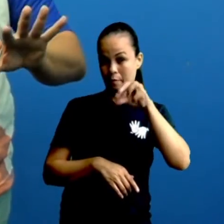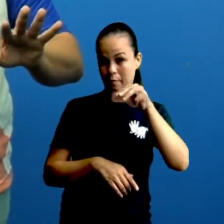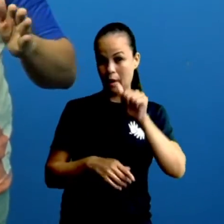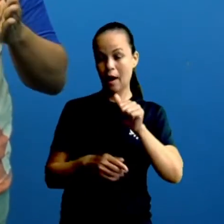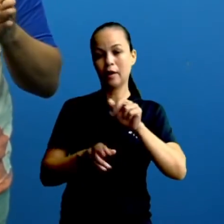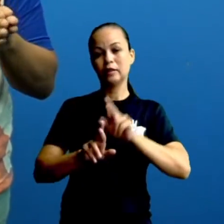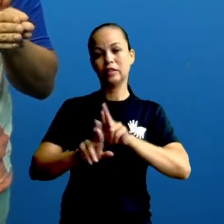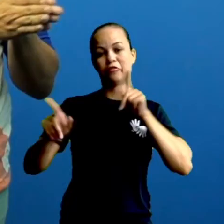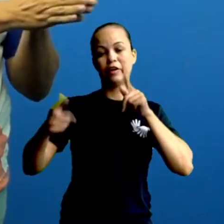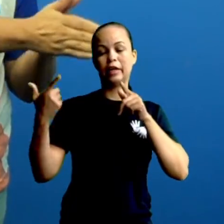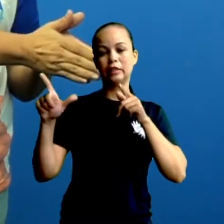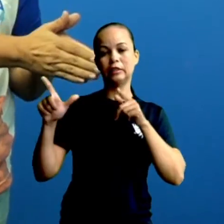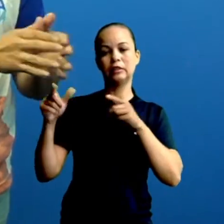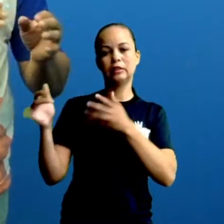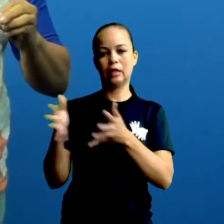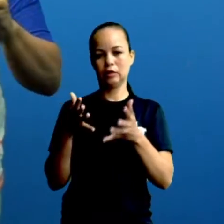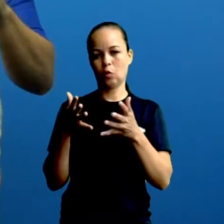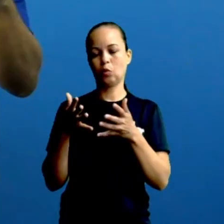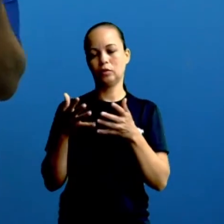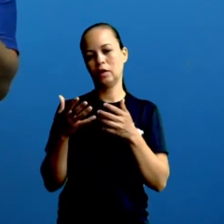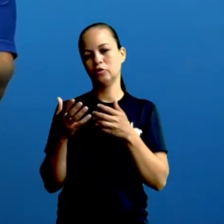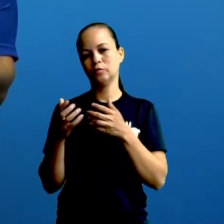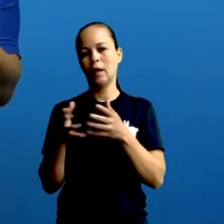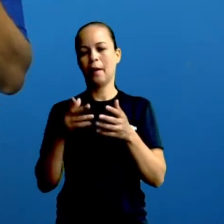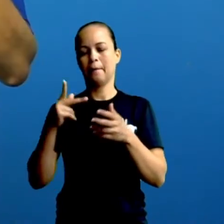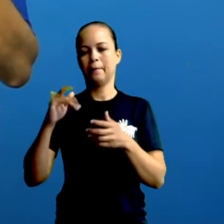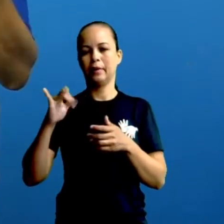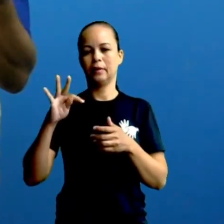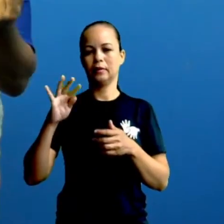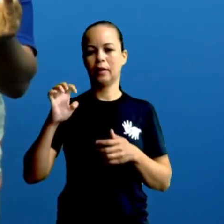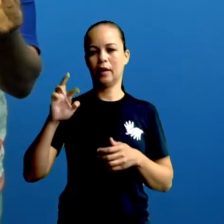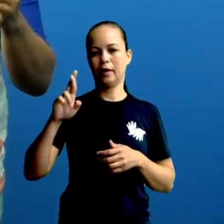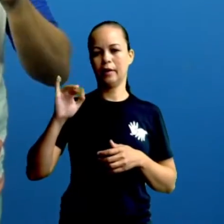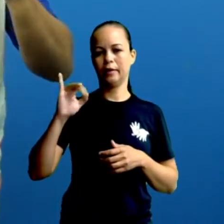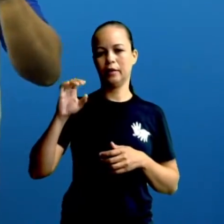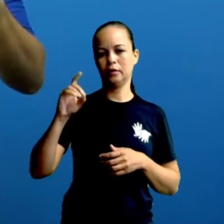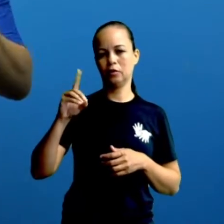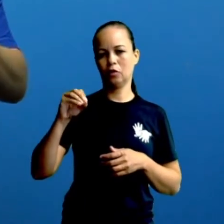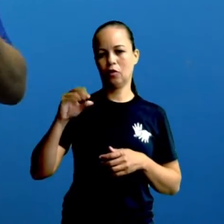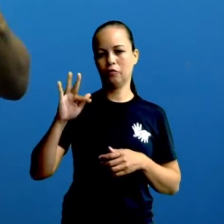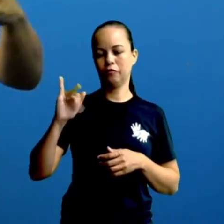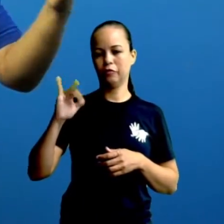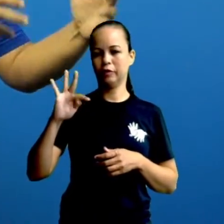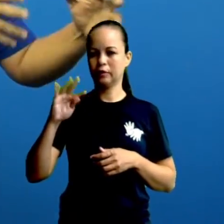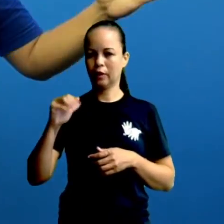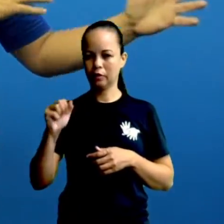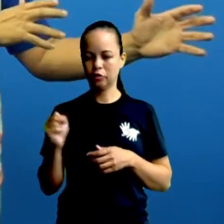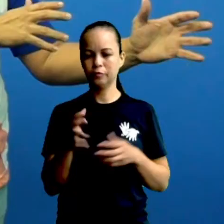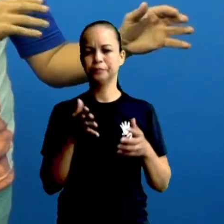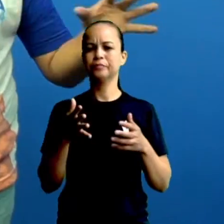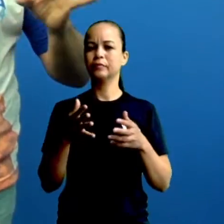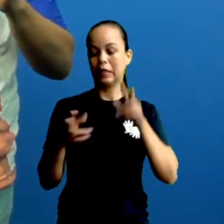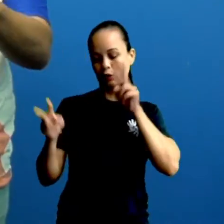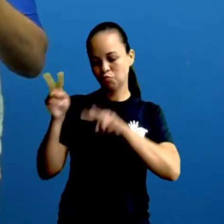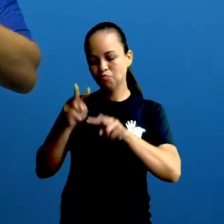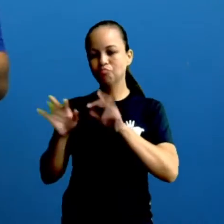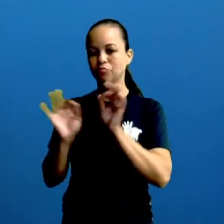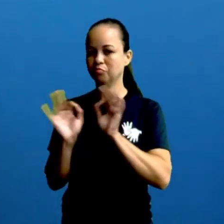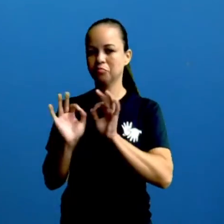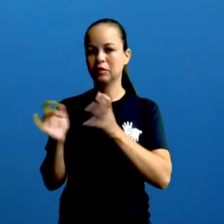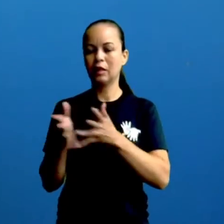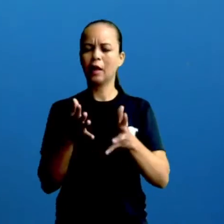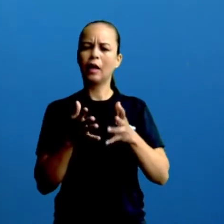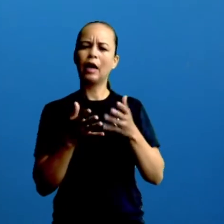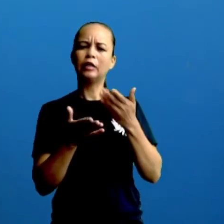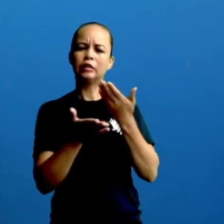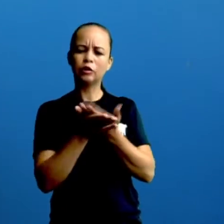briófitas e pteridófitas, que são criptógamas. As suas estruturas reprodutivas não são visíveis. São informações que a gente já falou em outras aulas, mas é sempre bom a